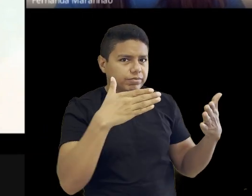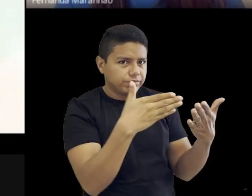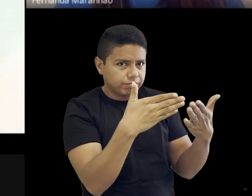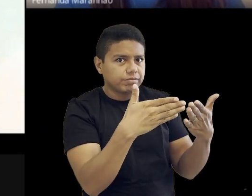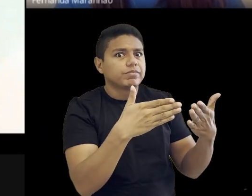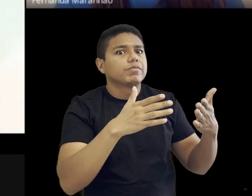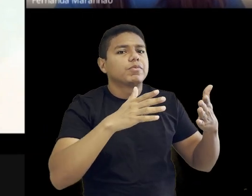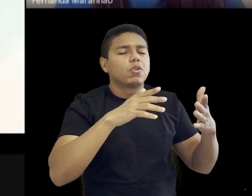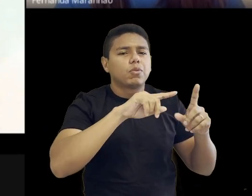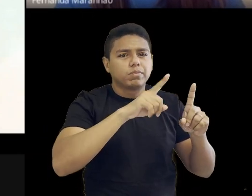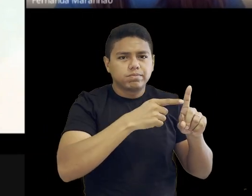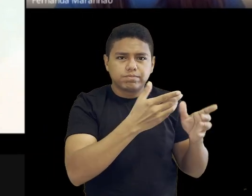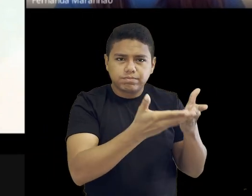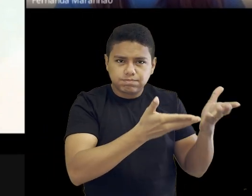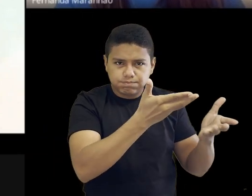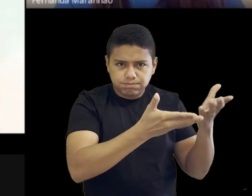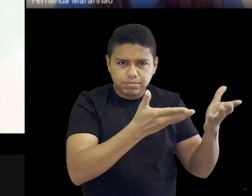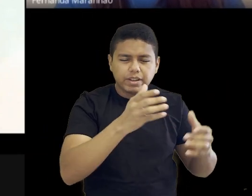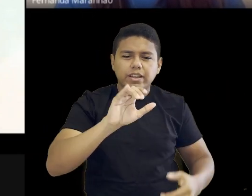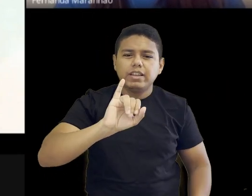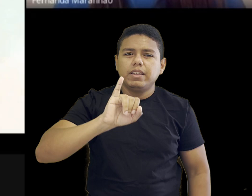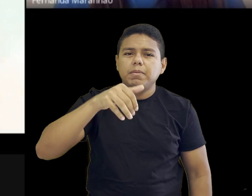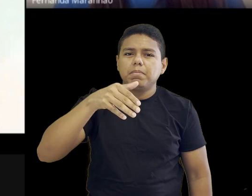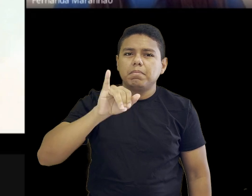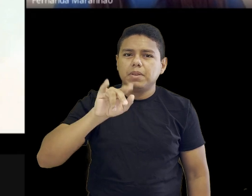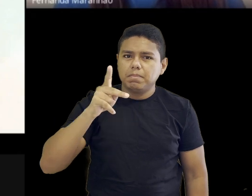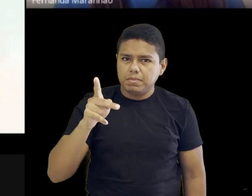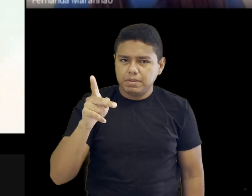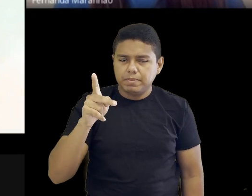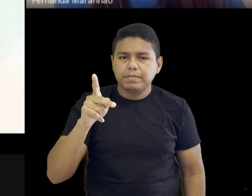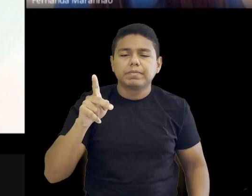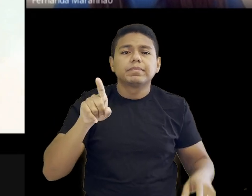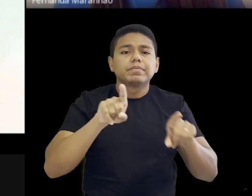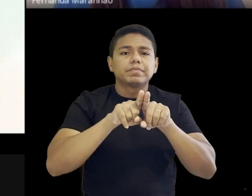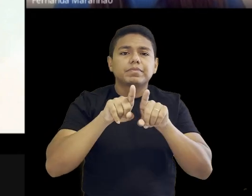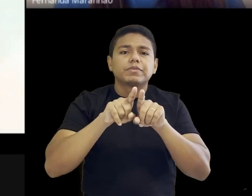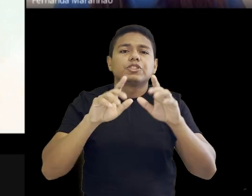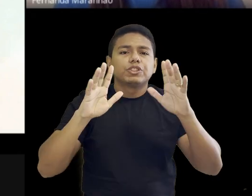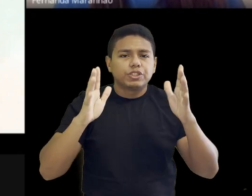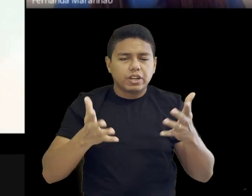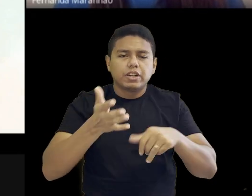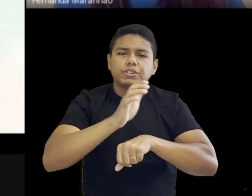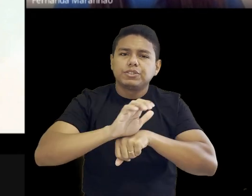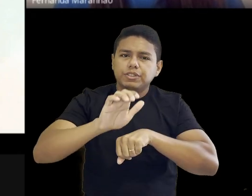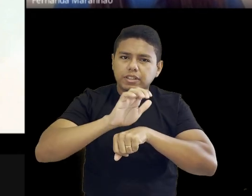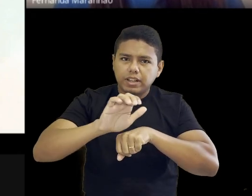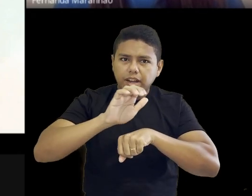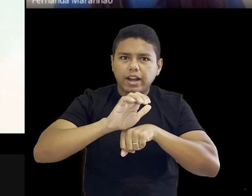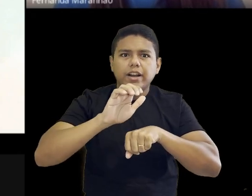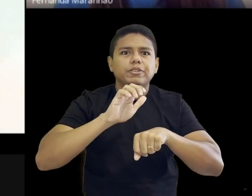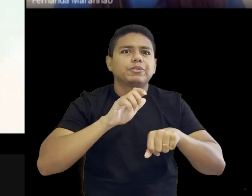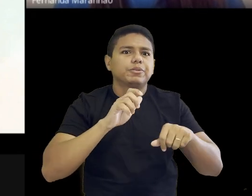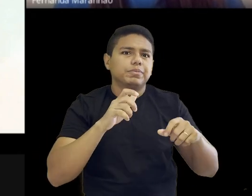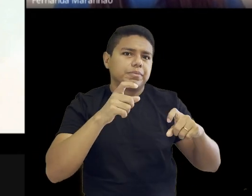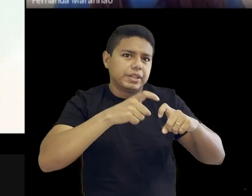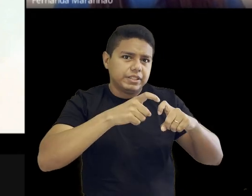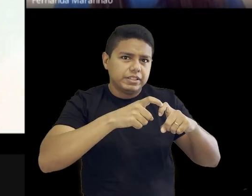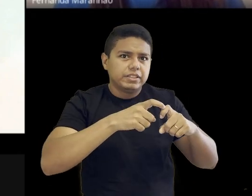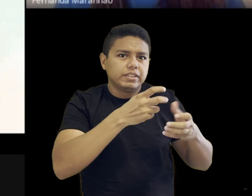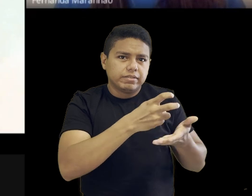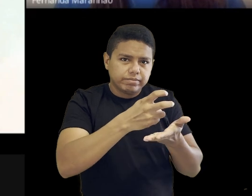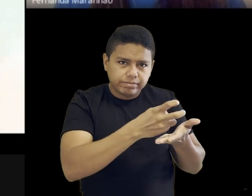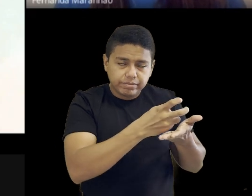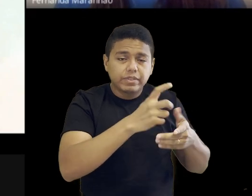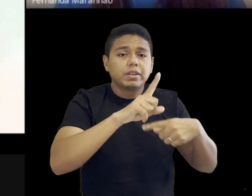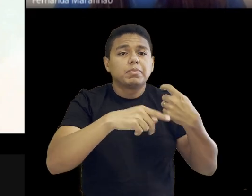médica em ginecologia e obstetrícia pelo Instituto de Medicina Integral Professor Fernando Figueira, EMIP, onde eu também fiz residência em medicina